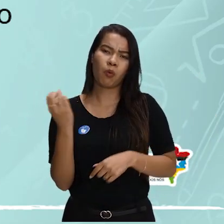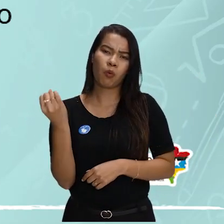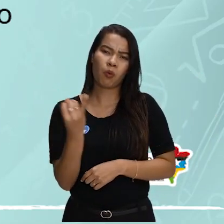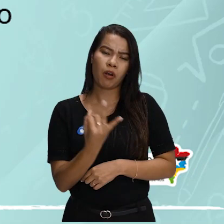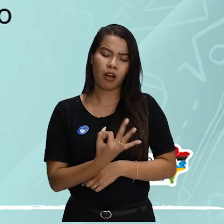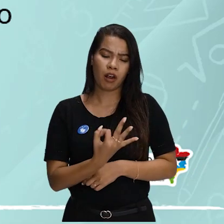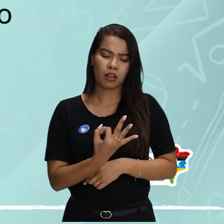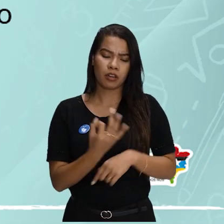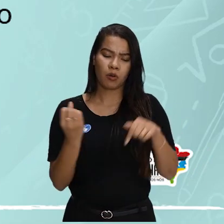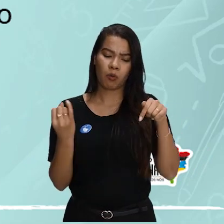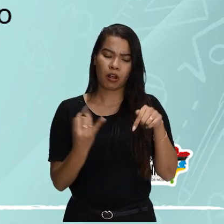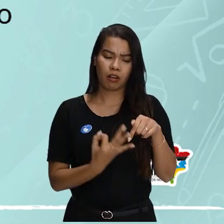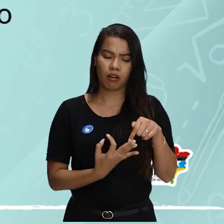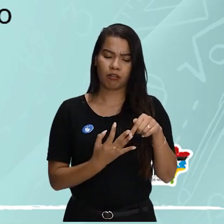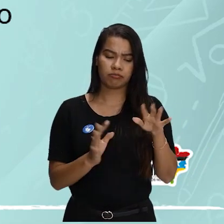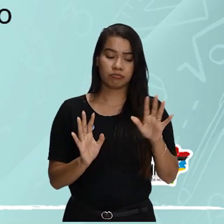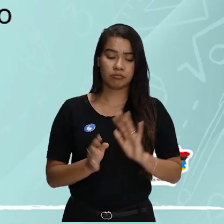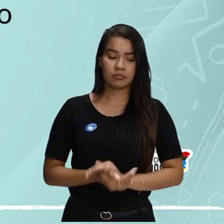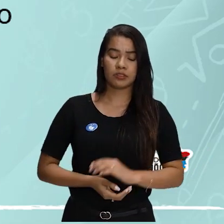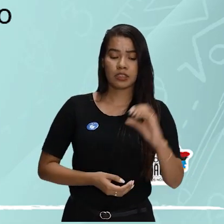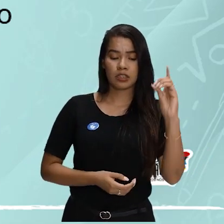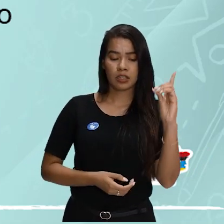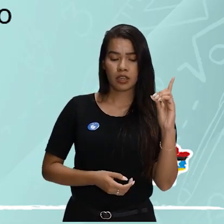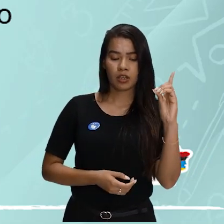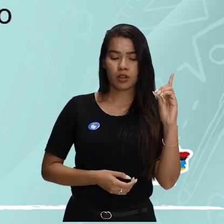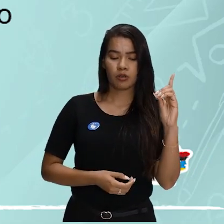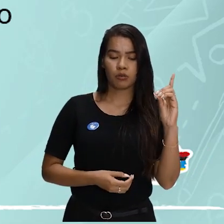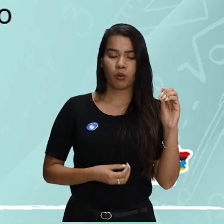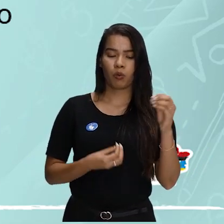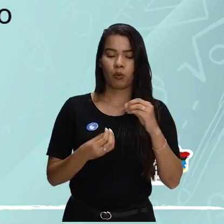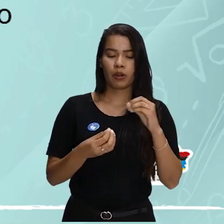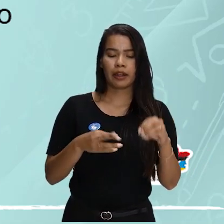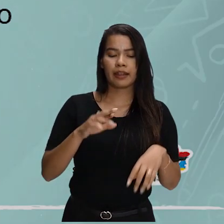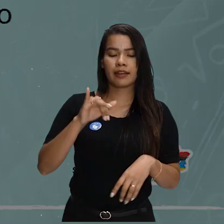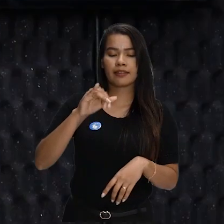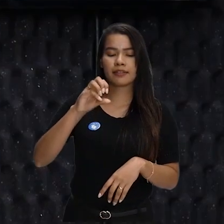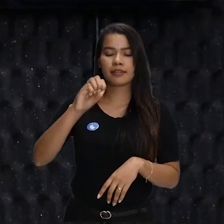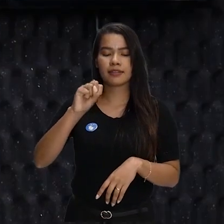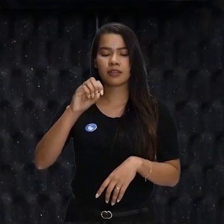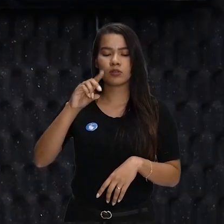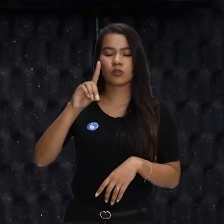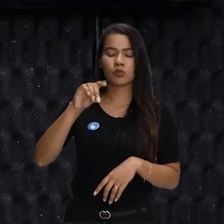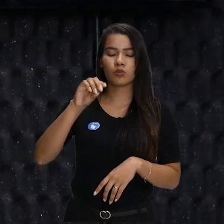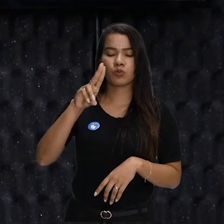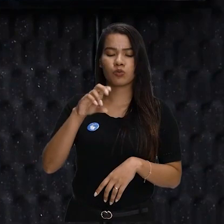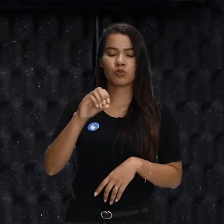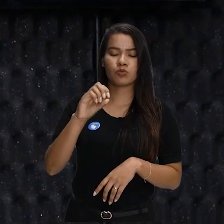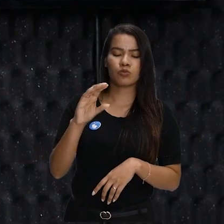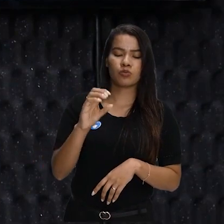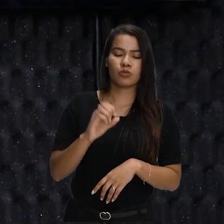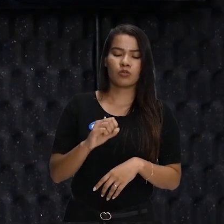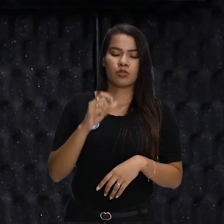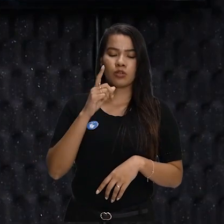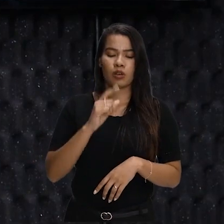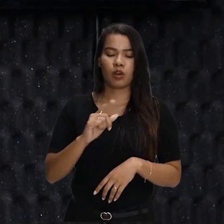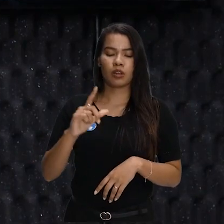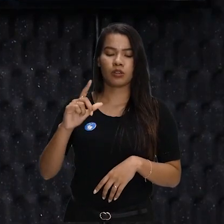de resíduo sólido é uma variável quantitativa contínua. E